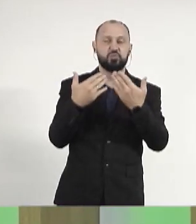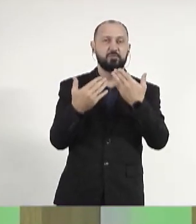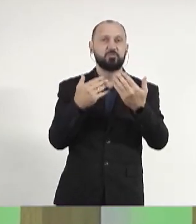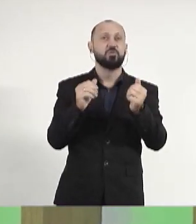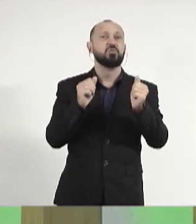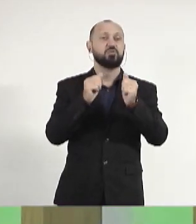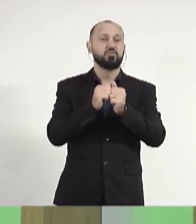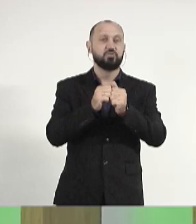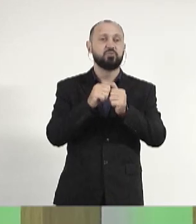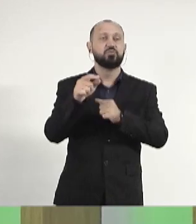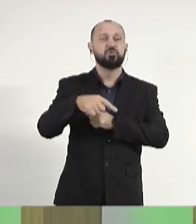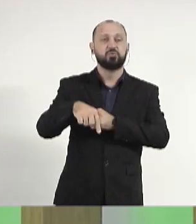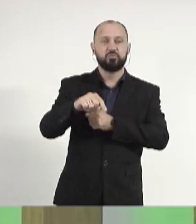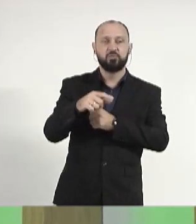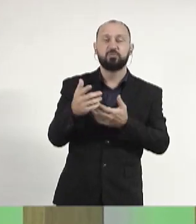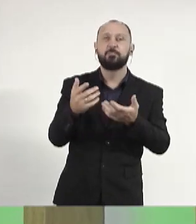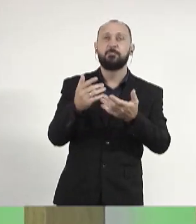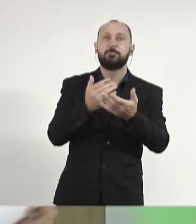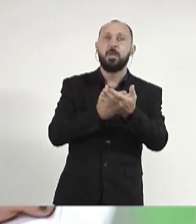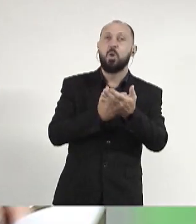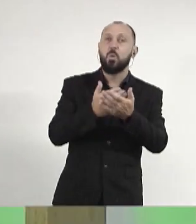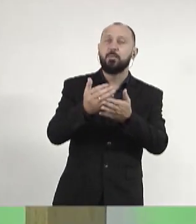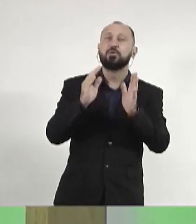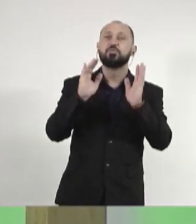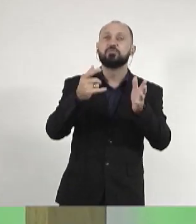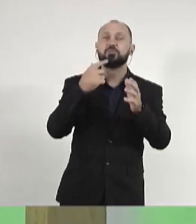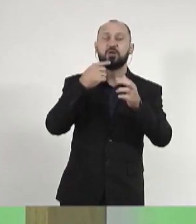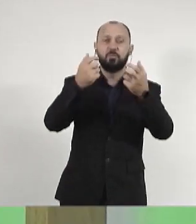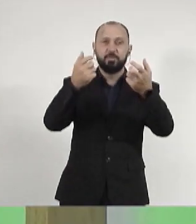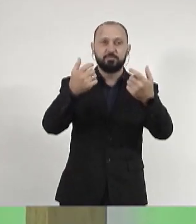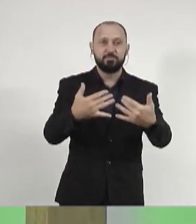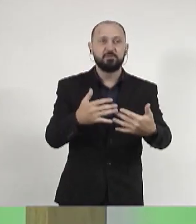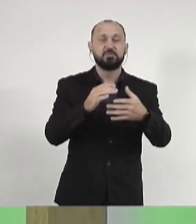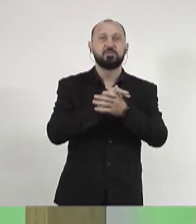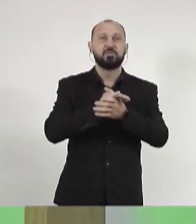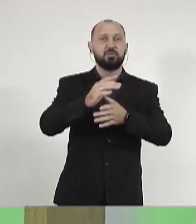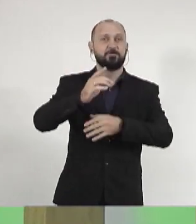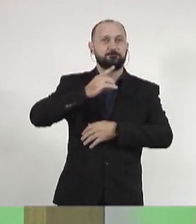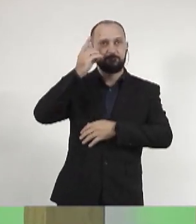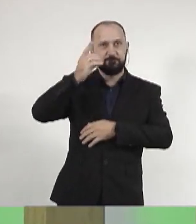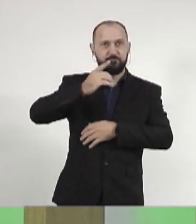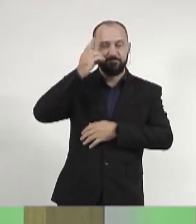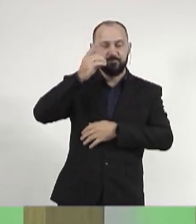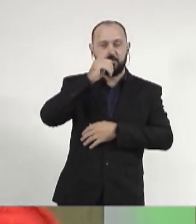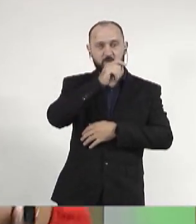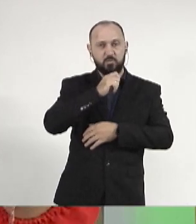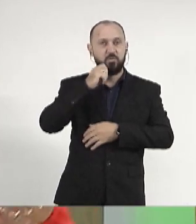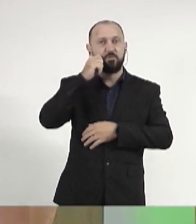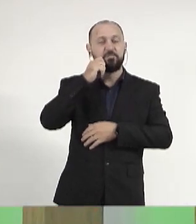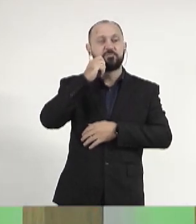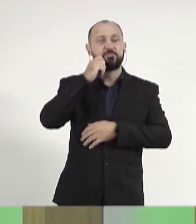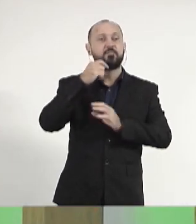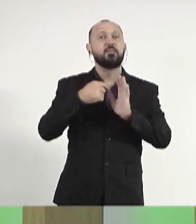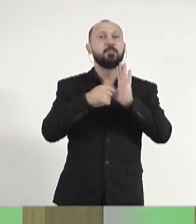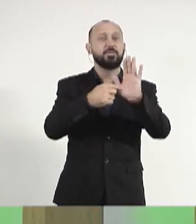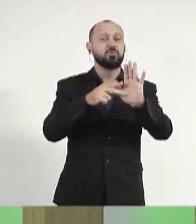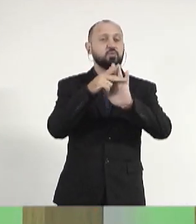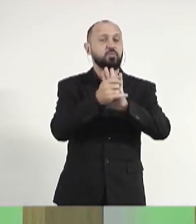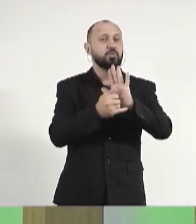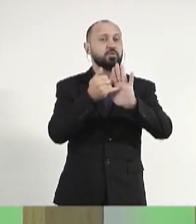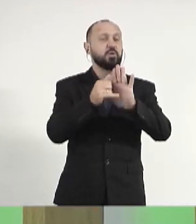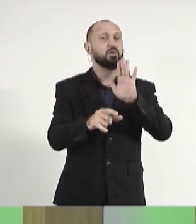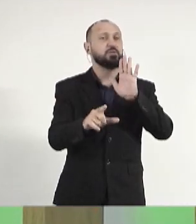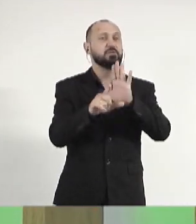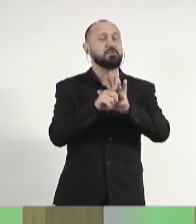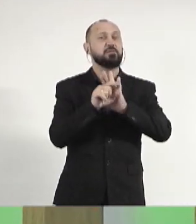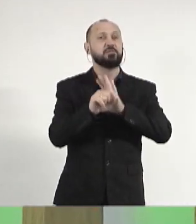aí junto aos demais parlamentares. E a gente inicia, então, com uma fala do deputado Antônio Vaz, que apresentou um projeto de